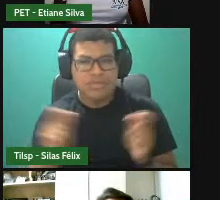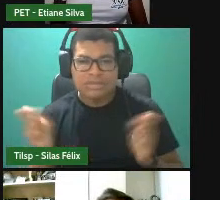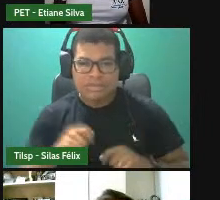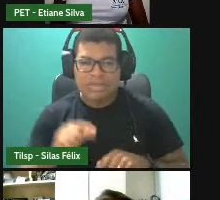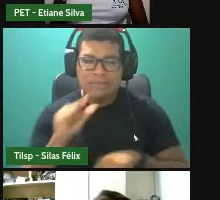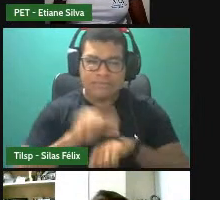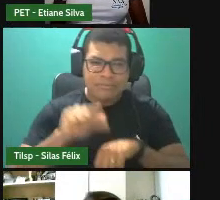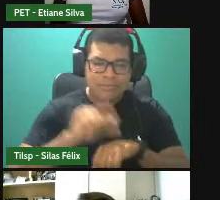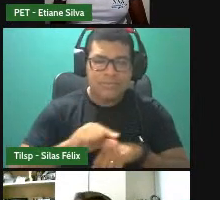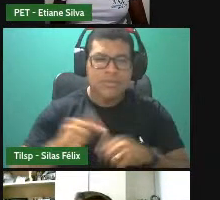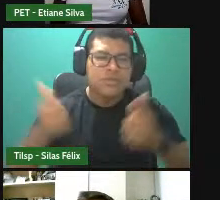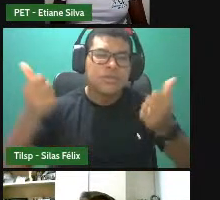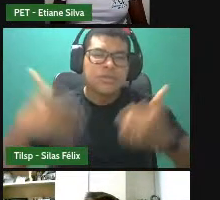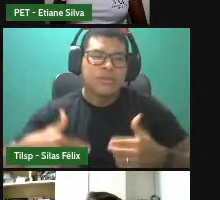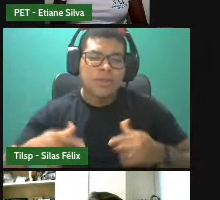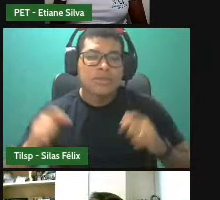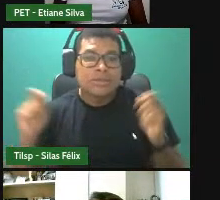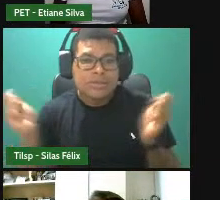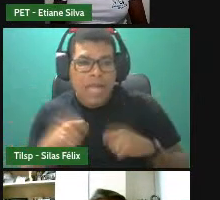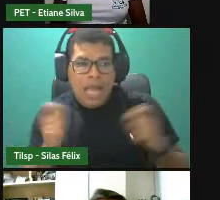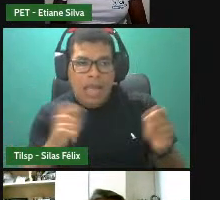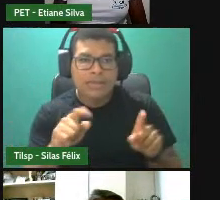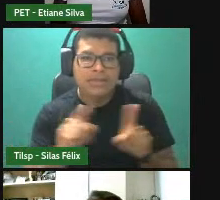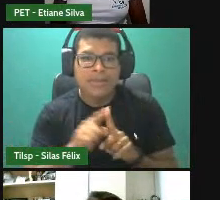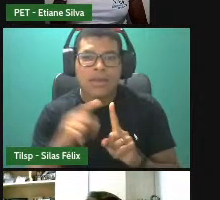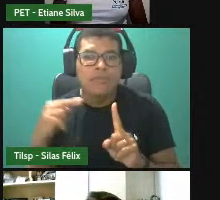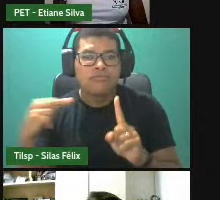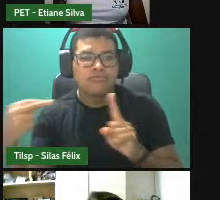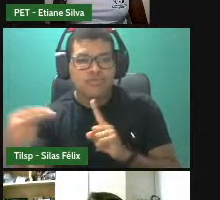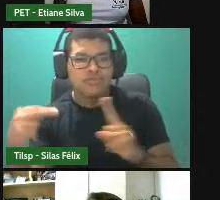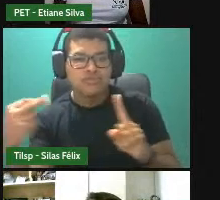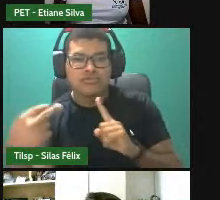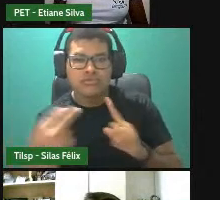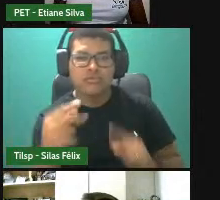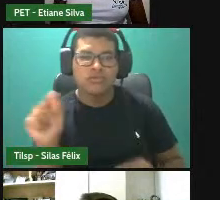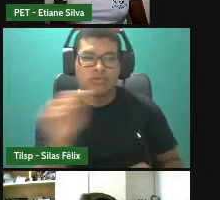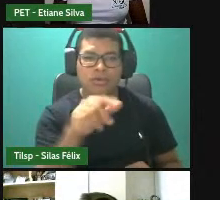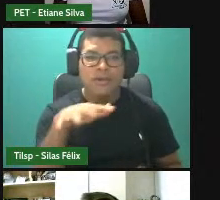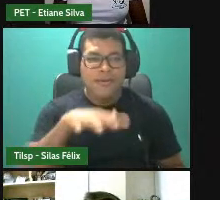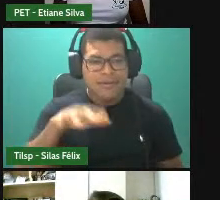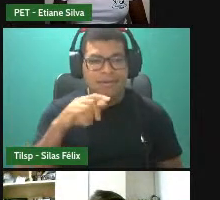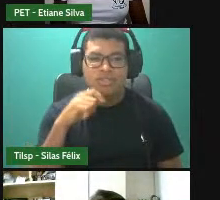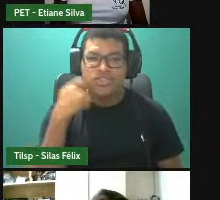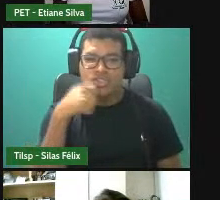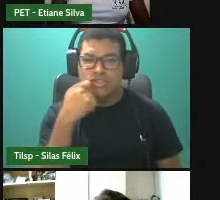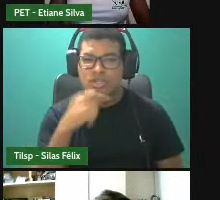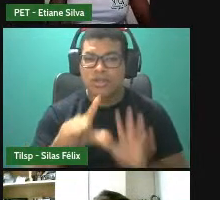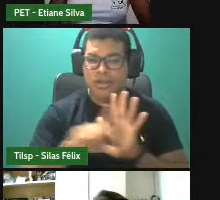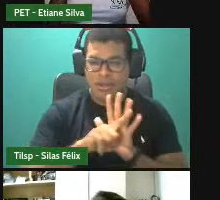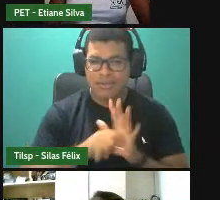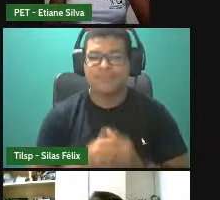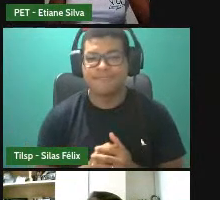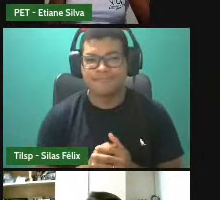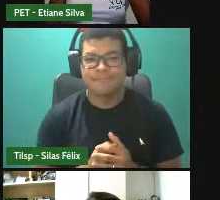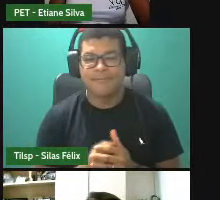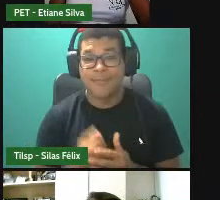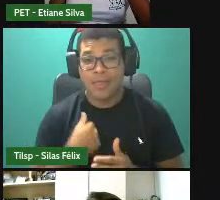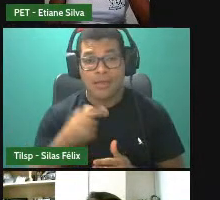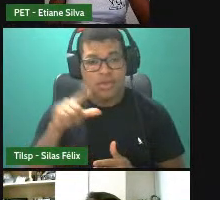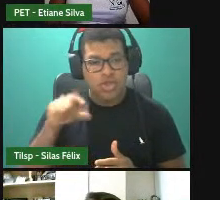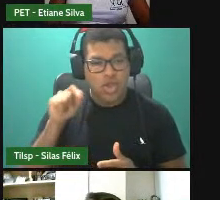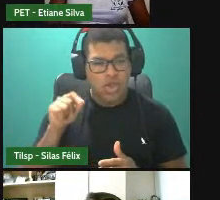pouquinho sobre essas possibilidades, essas perspectivas em odontologia legal. Optei aqui, né, dentro dessa